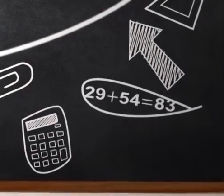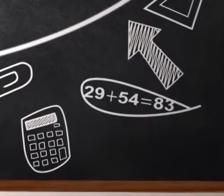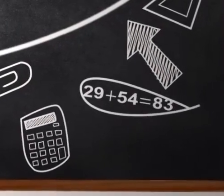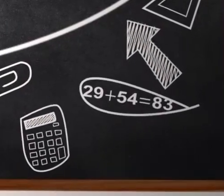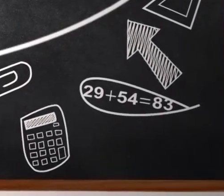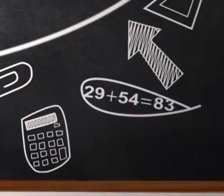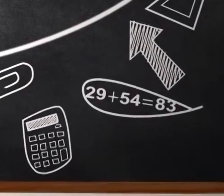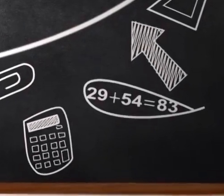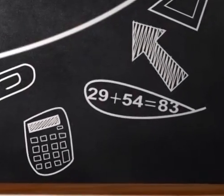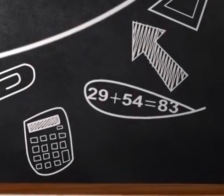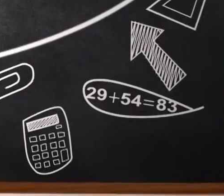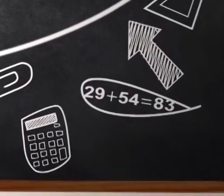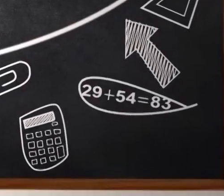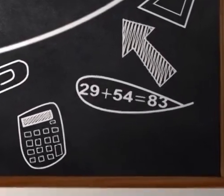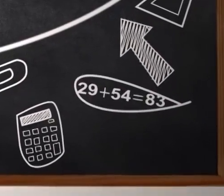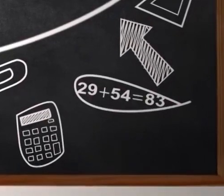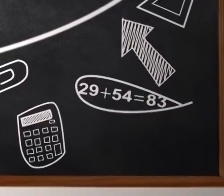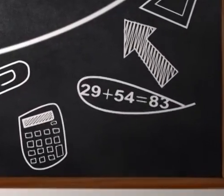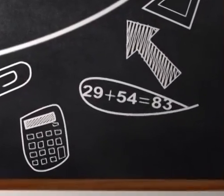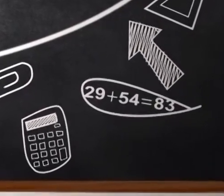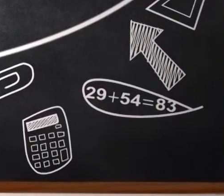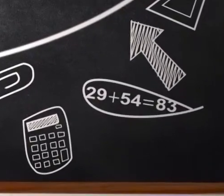E aí